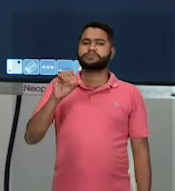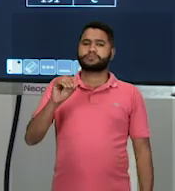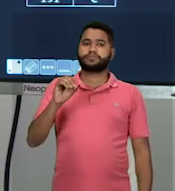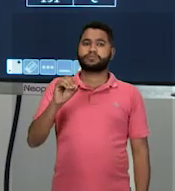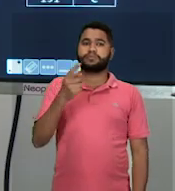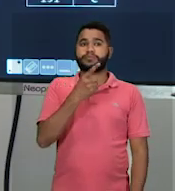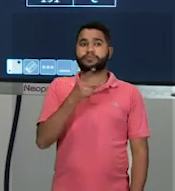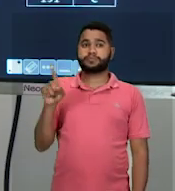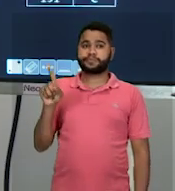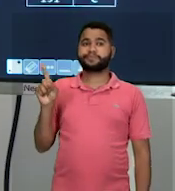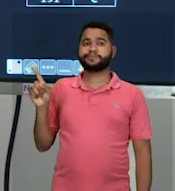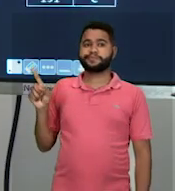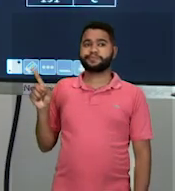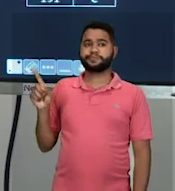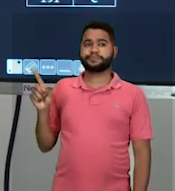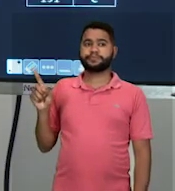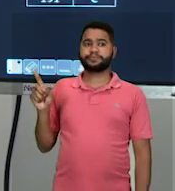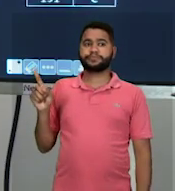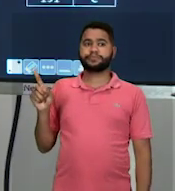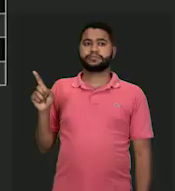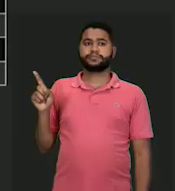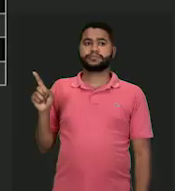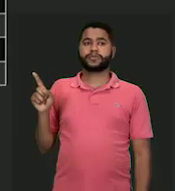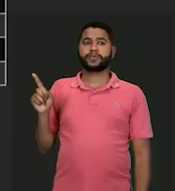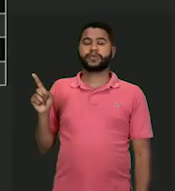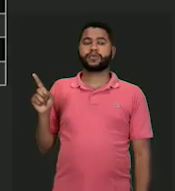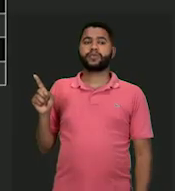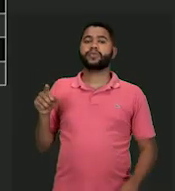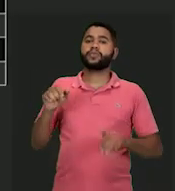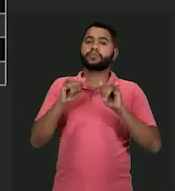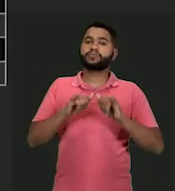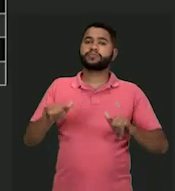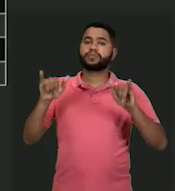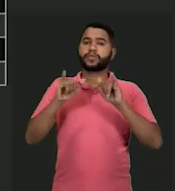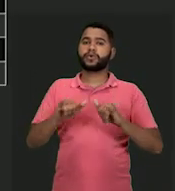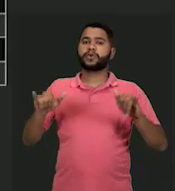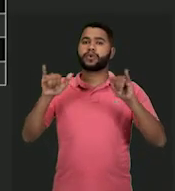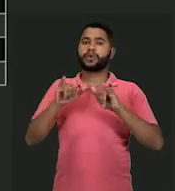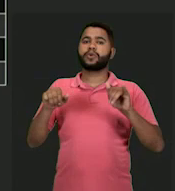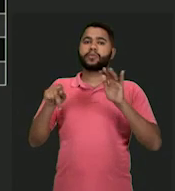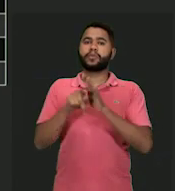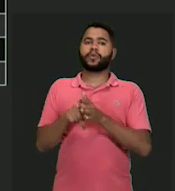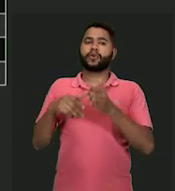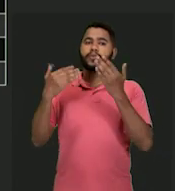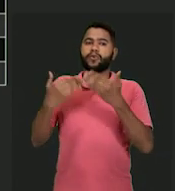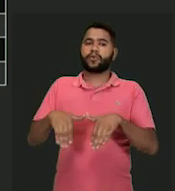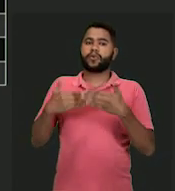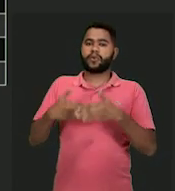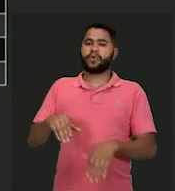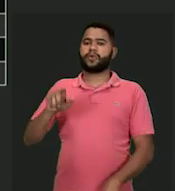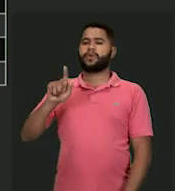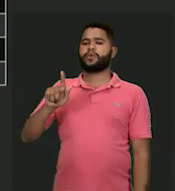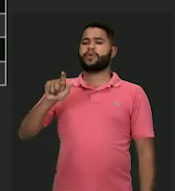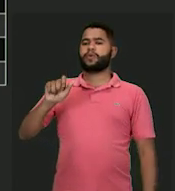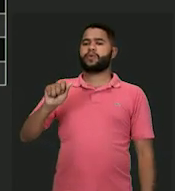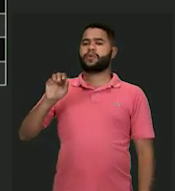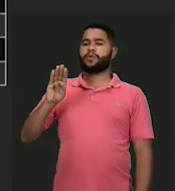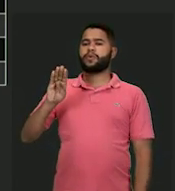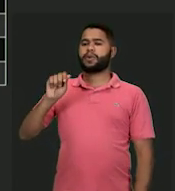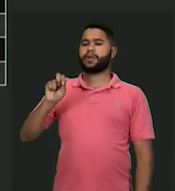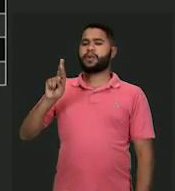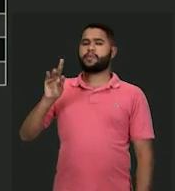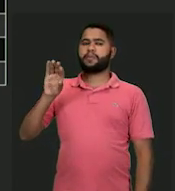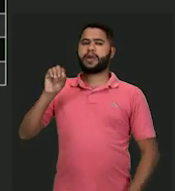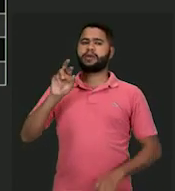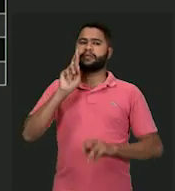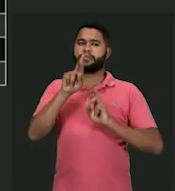da prova. Né? Então, eu estou aqui com você divulgando o gabarito dessa prova toda que nós fizemos, que foi a